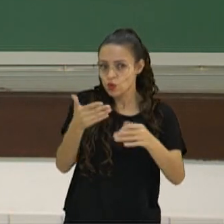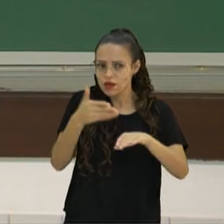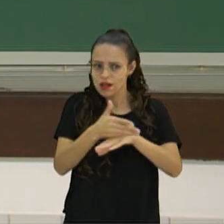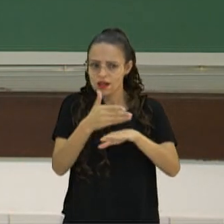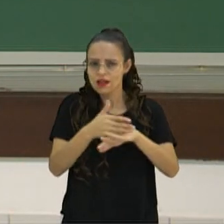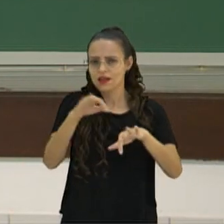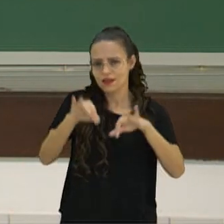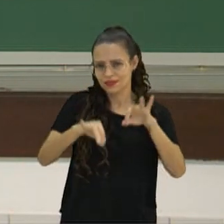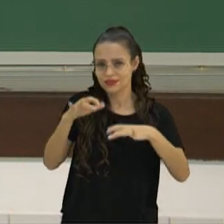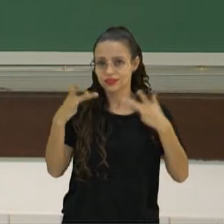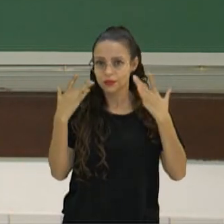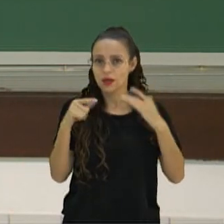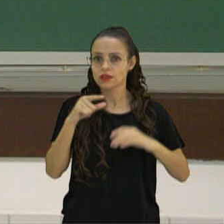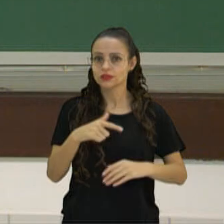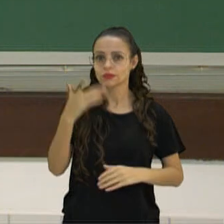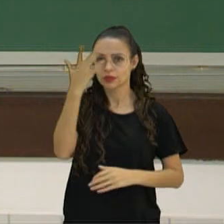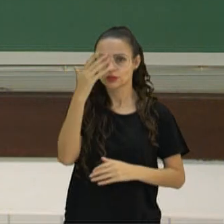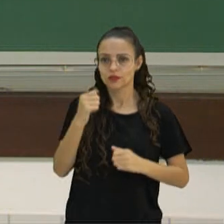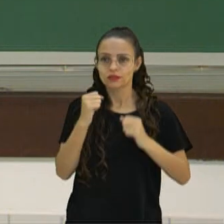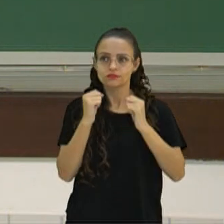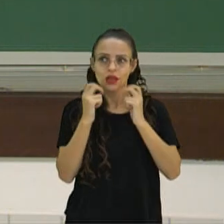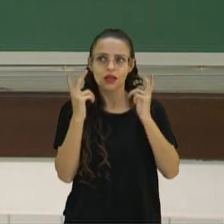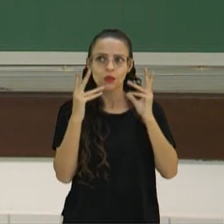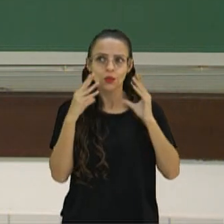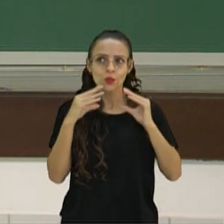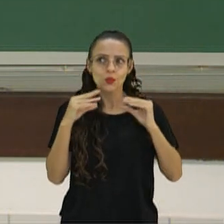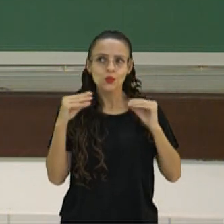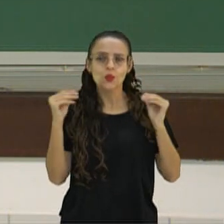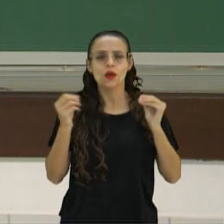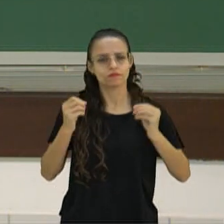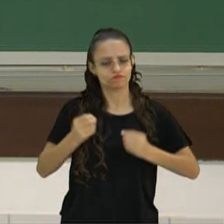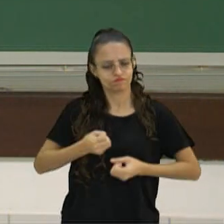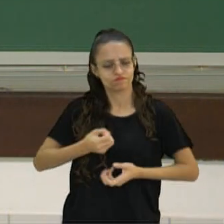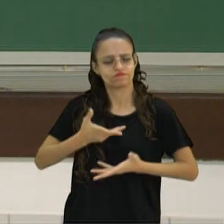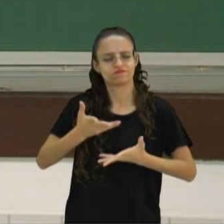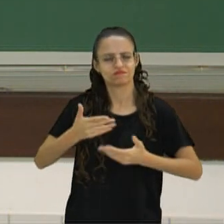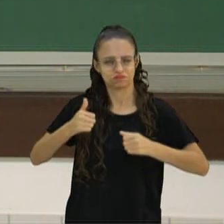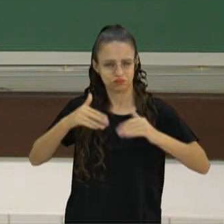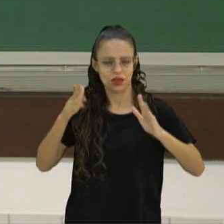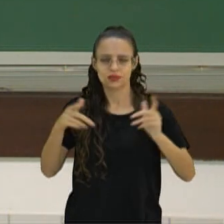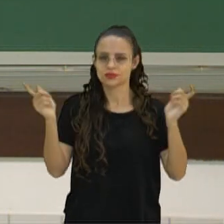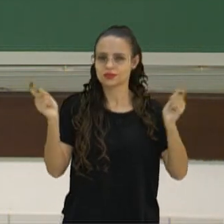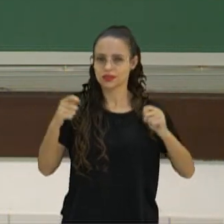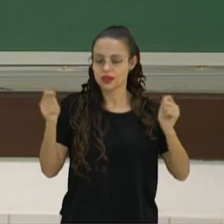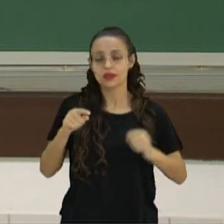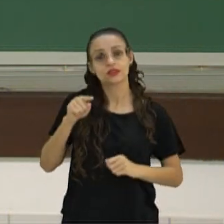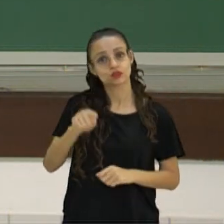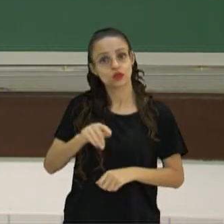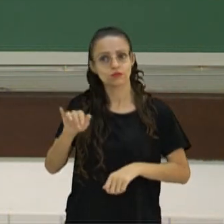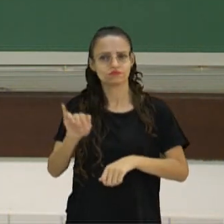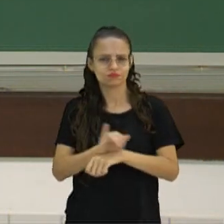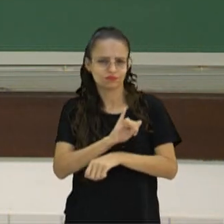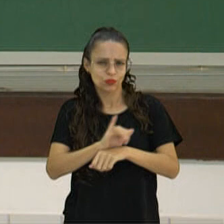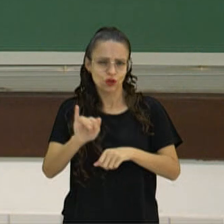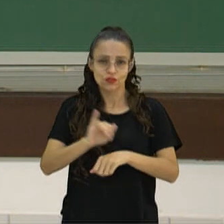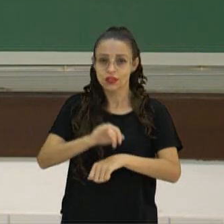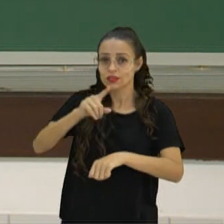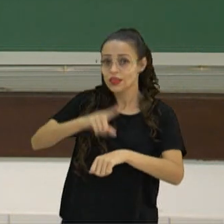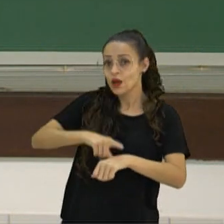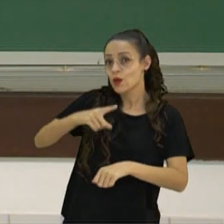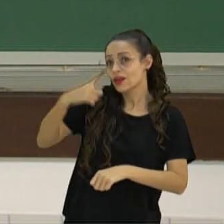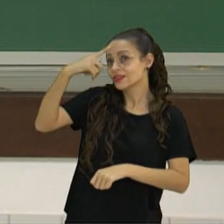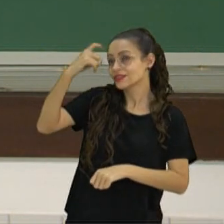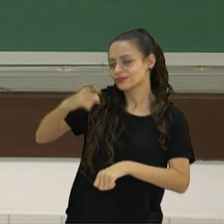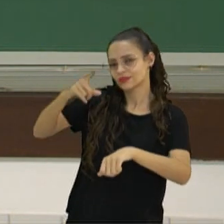em jogos dessa natureza. A pessoa acaba se desinibindo, sendo mais espontânea. Tudo isso daí, improvisando situações também, né? Tudo isso aí